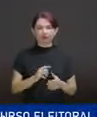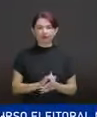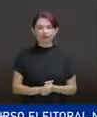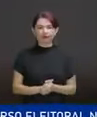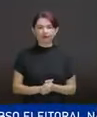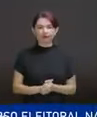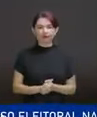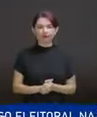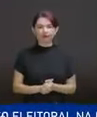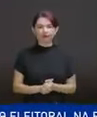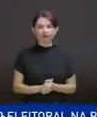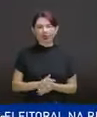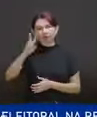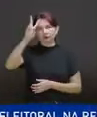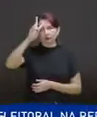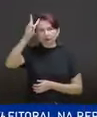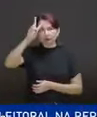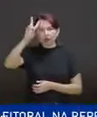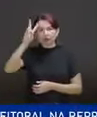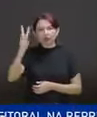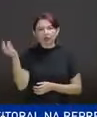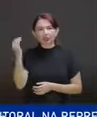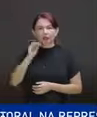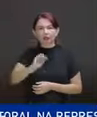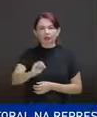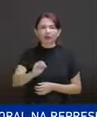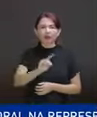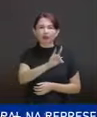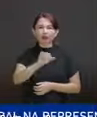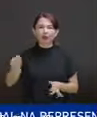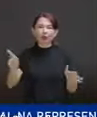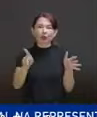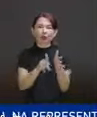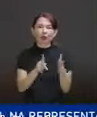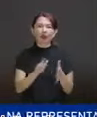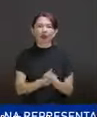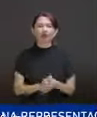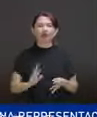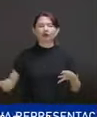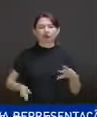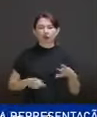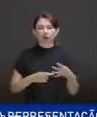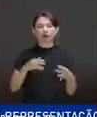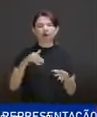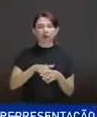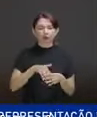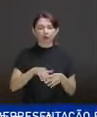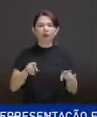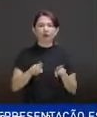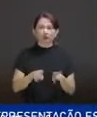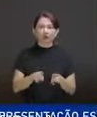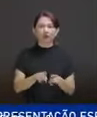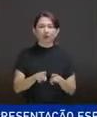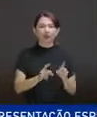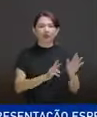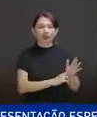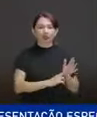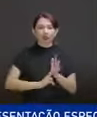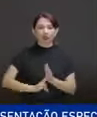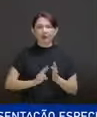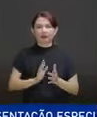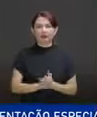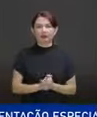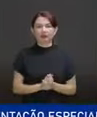somente em memoriais acostados na data da sessão de julgamento do recurso eleitoral, e que a presente